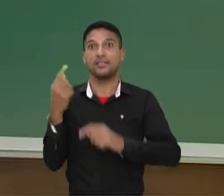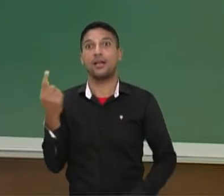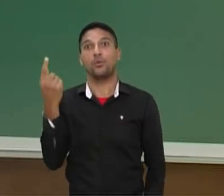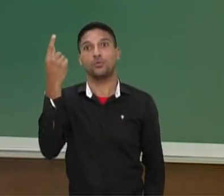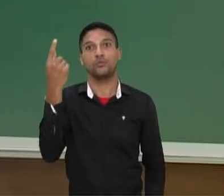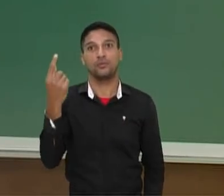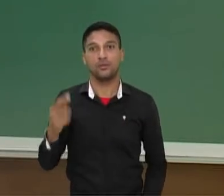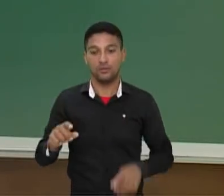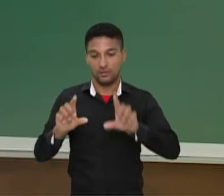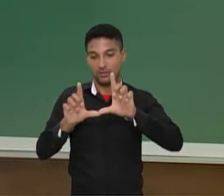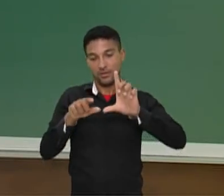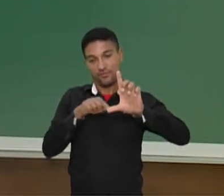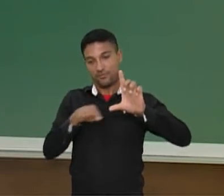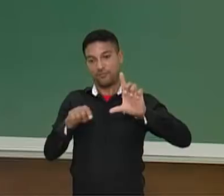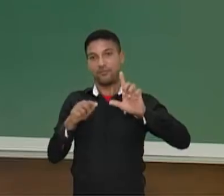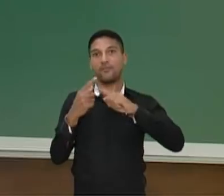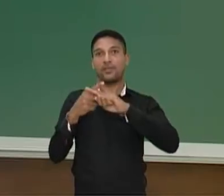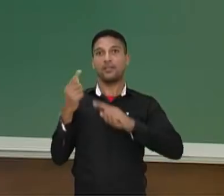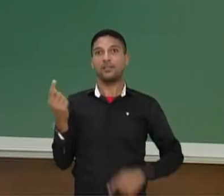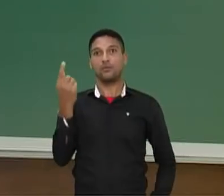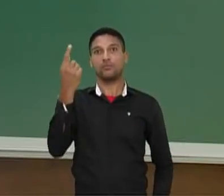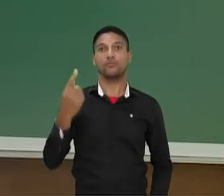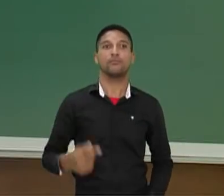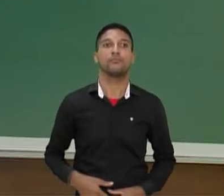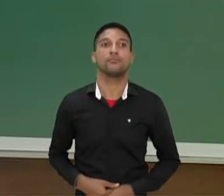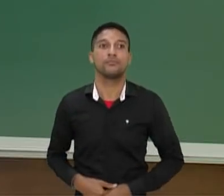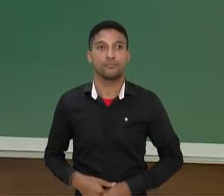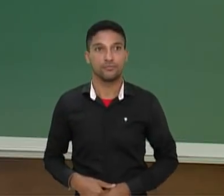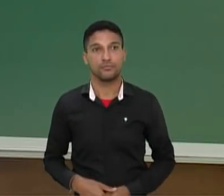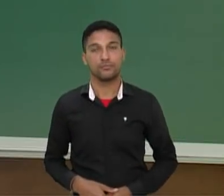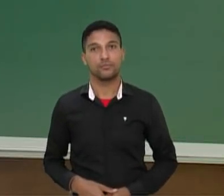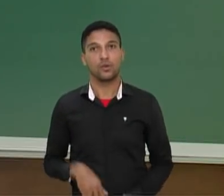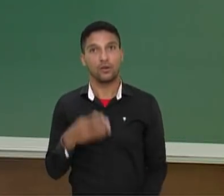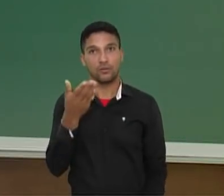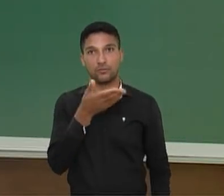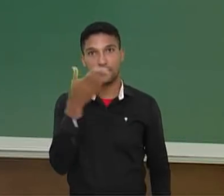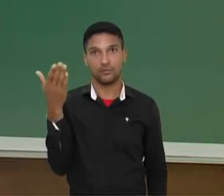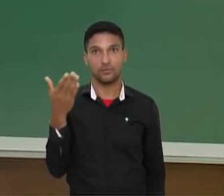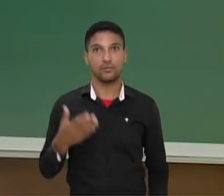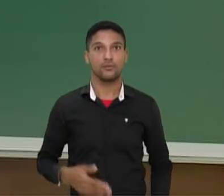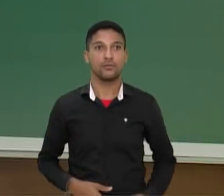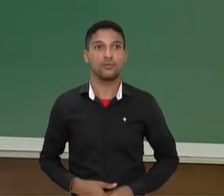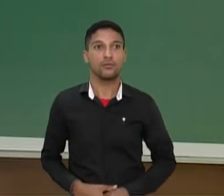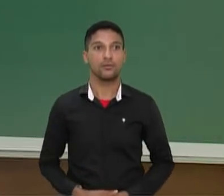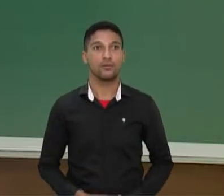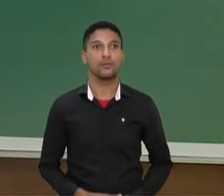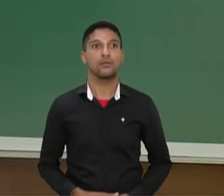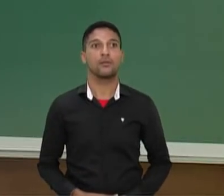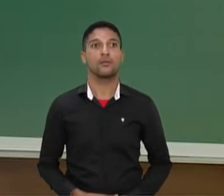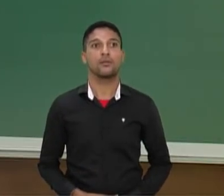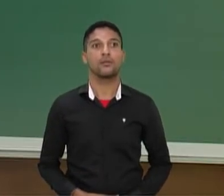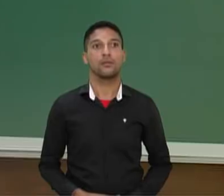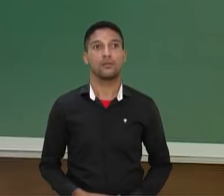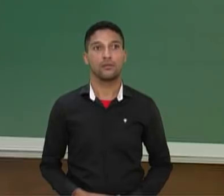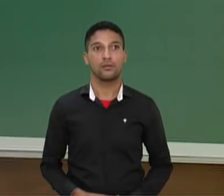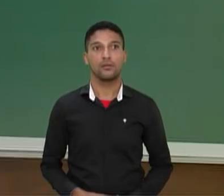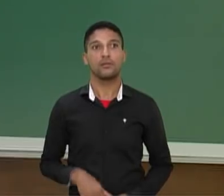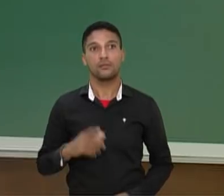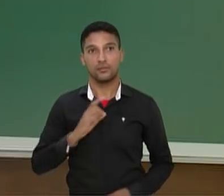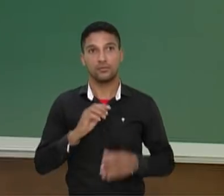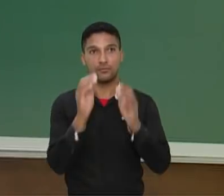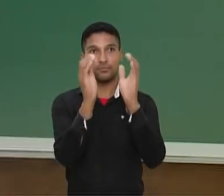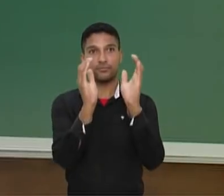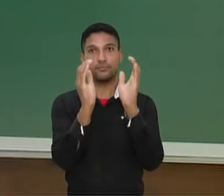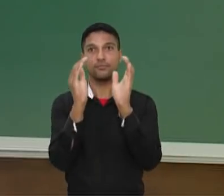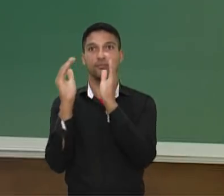é 3m mais 7 de novo. Então de novo a gente faz a multiplicação. Mas aqui eu fiz diferente. Olhem aqui, ó. Eu tenho a